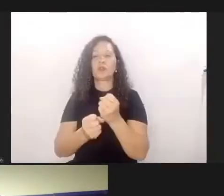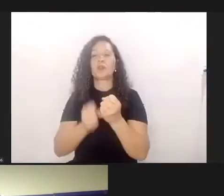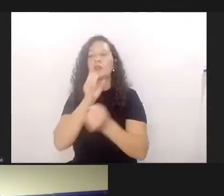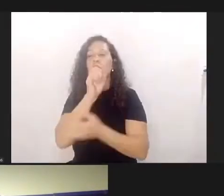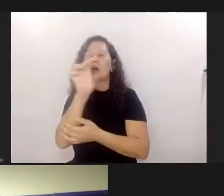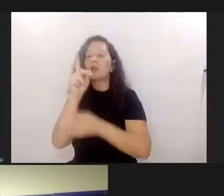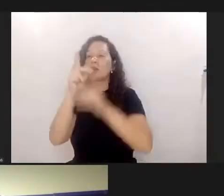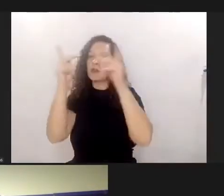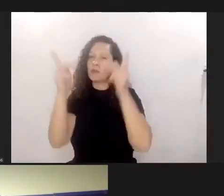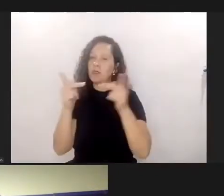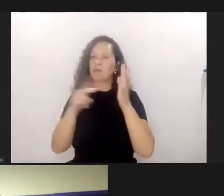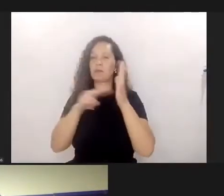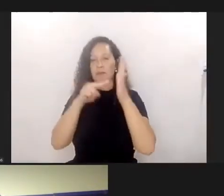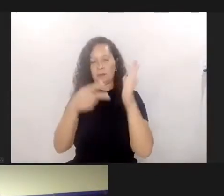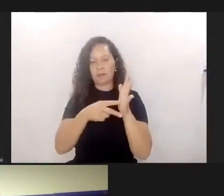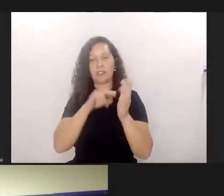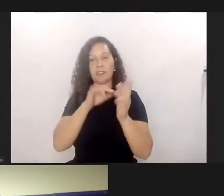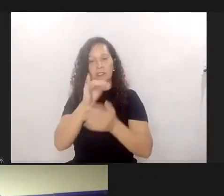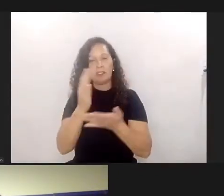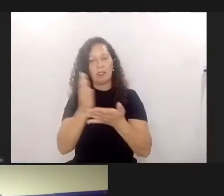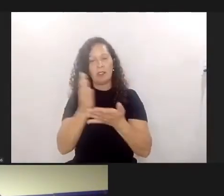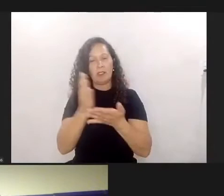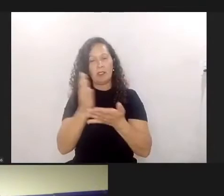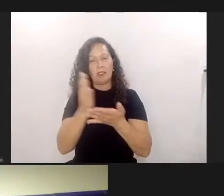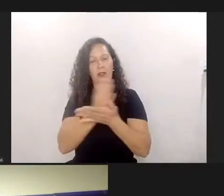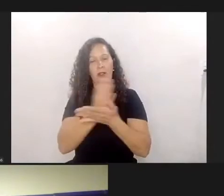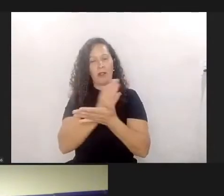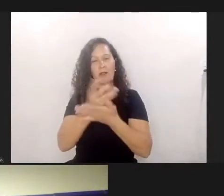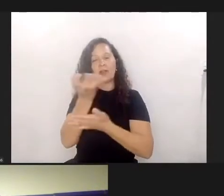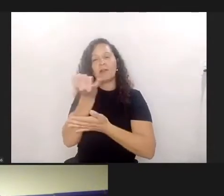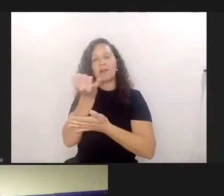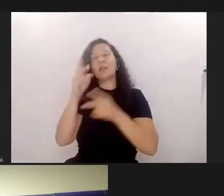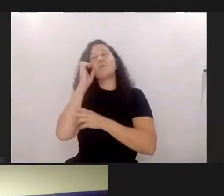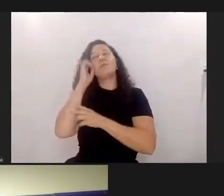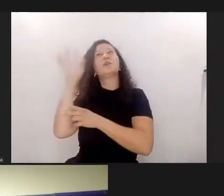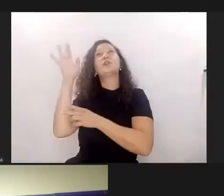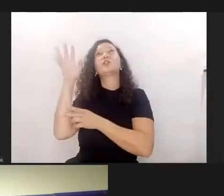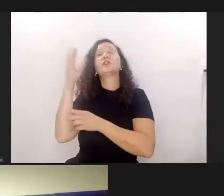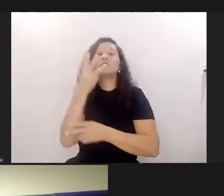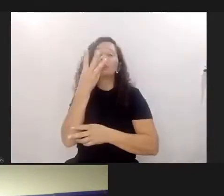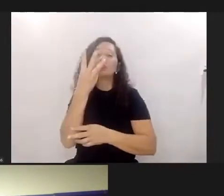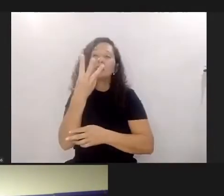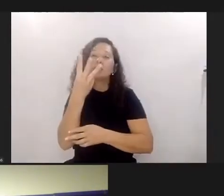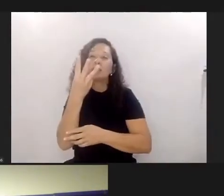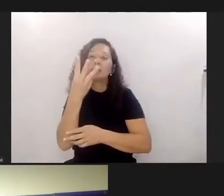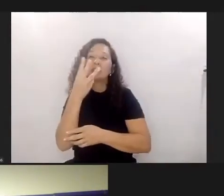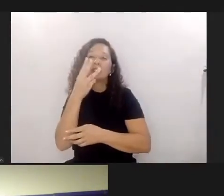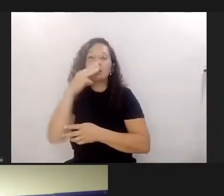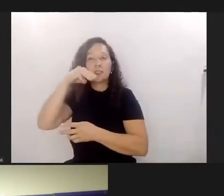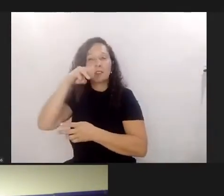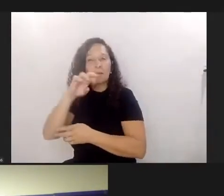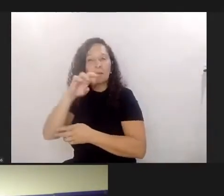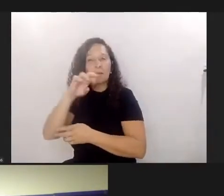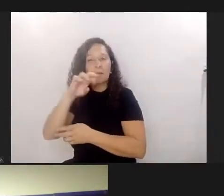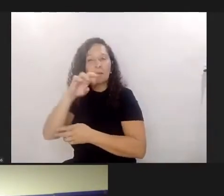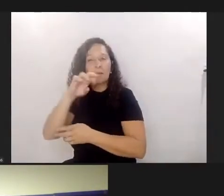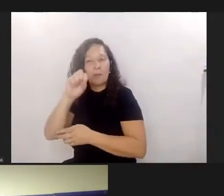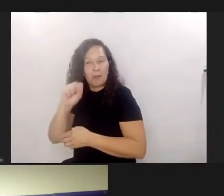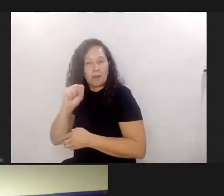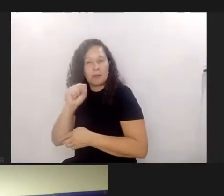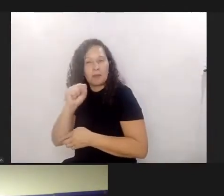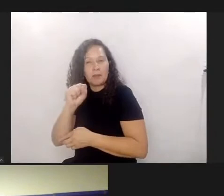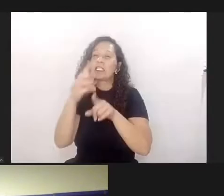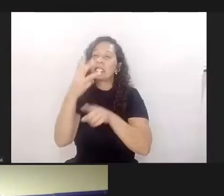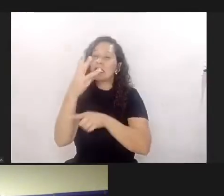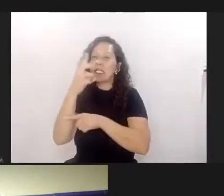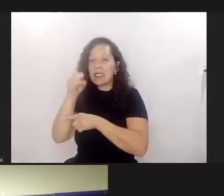quiser, esses mapas, imagina, são 3 por 3 metros. Ou seja, eles têm muita informação. Se alguém